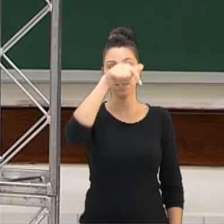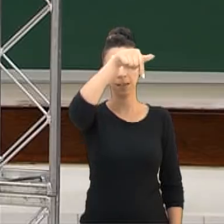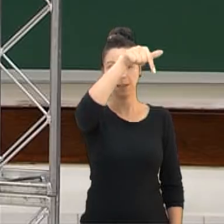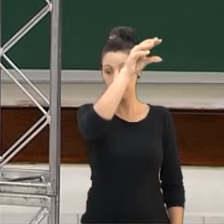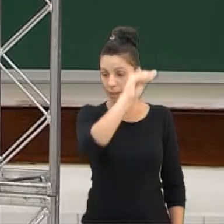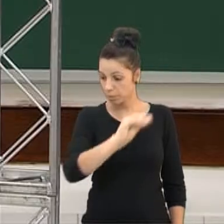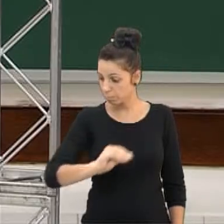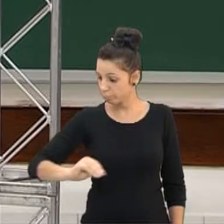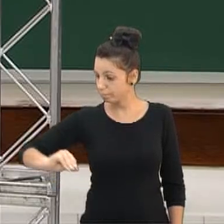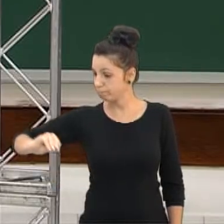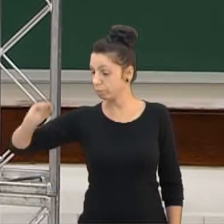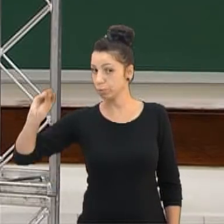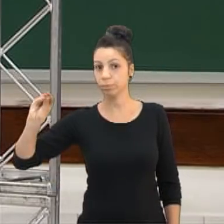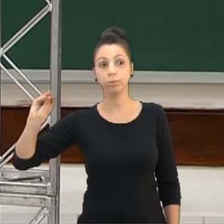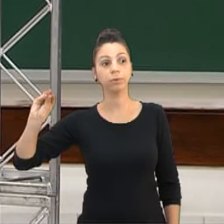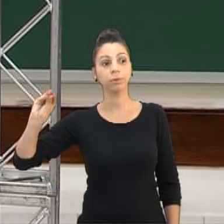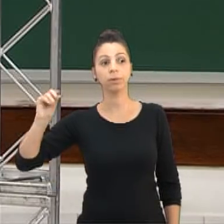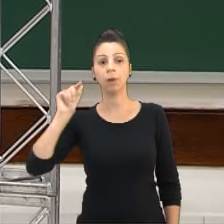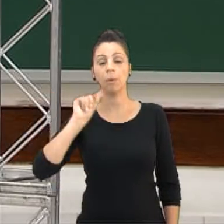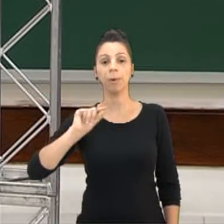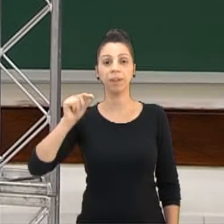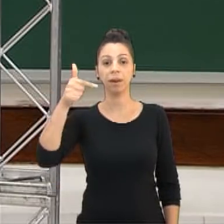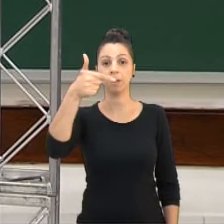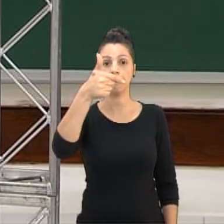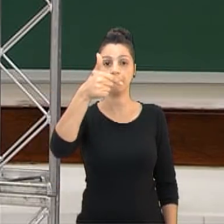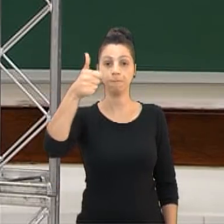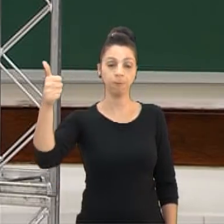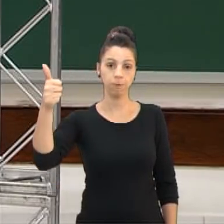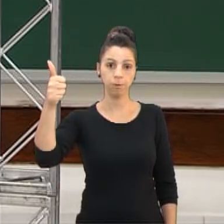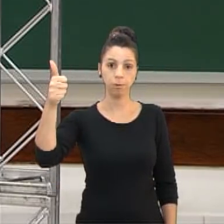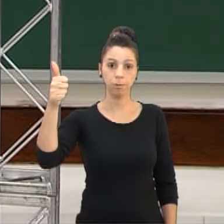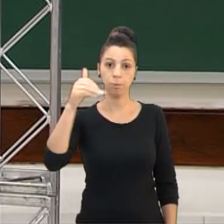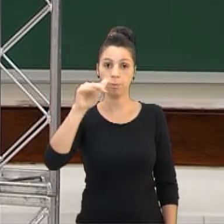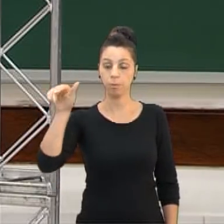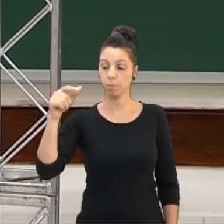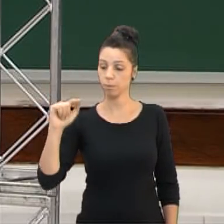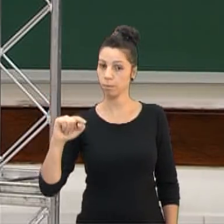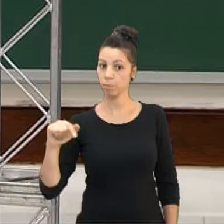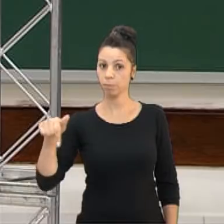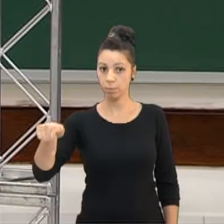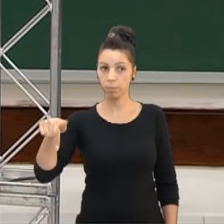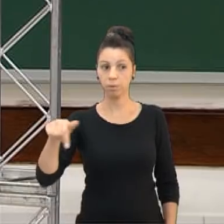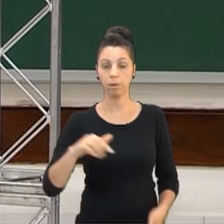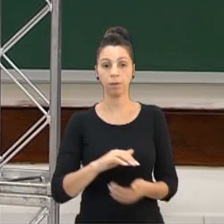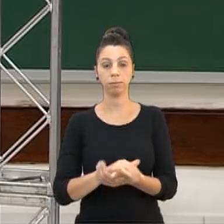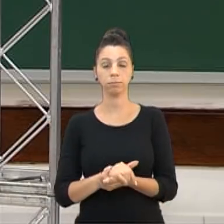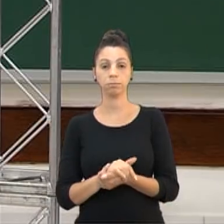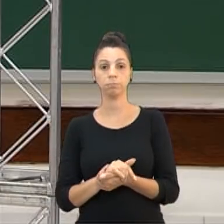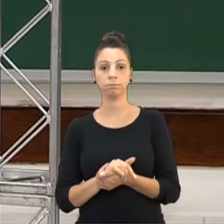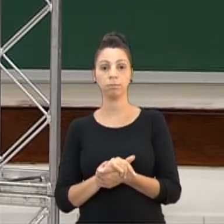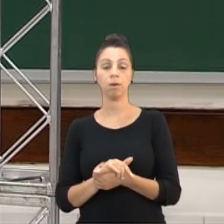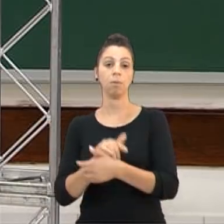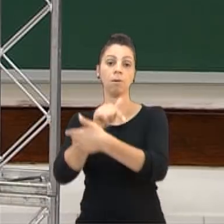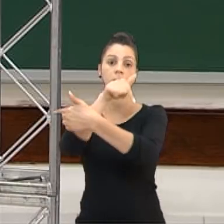dividido por 7, exatamente, x é 3.